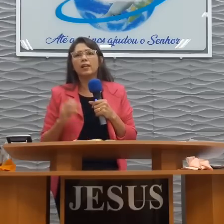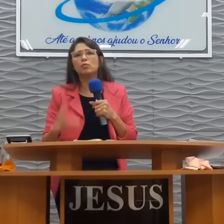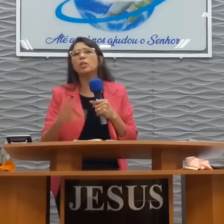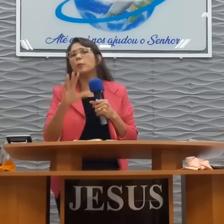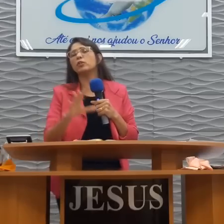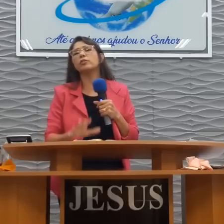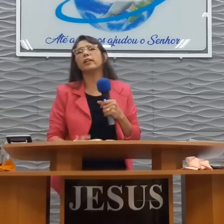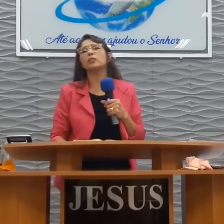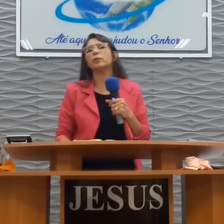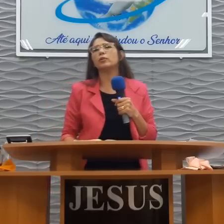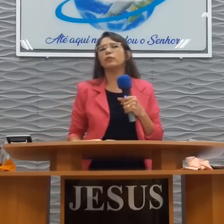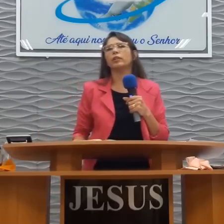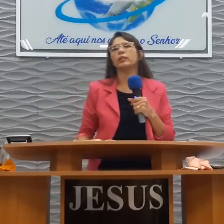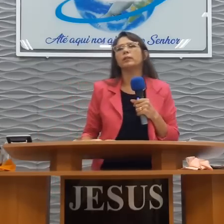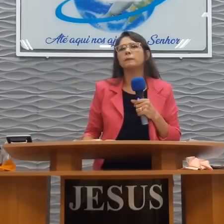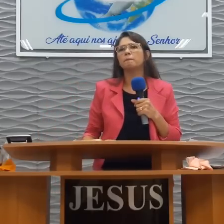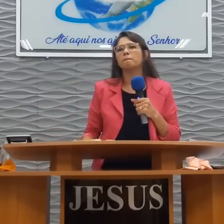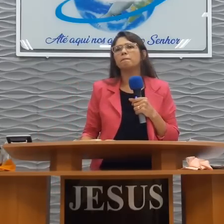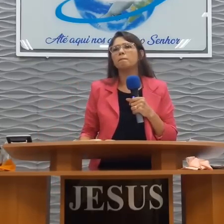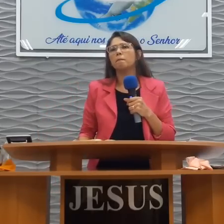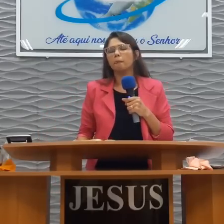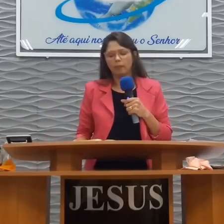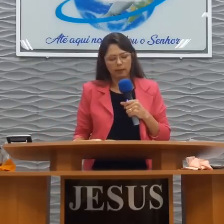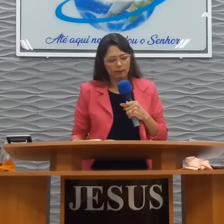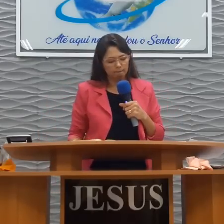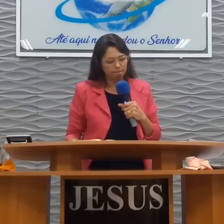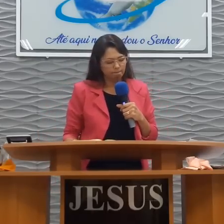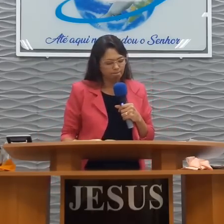Aleluia. Resumindo, porque eu estou entregando o microfone.